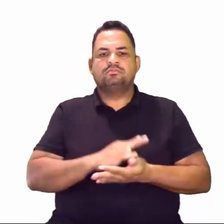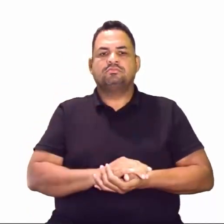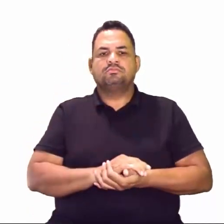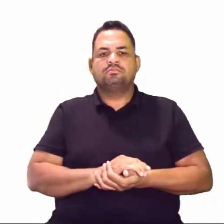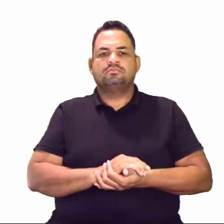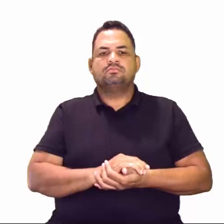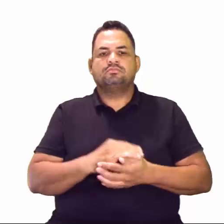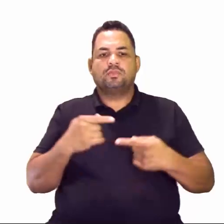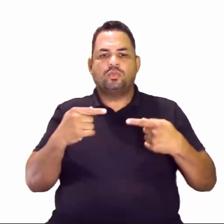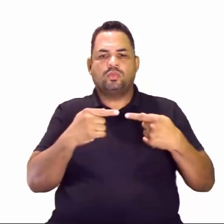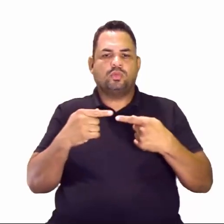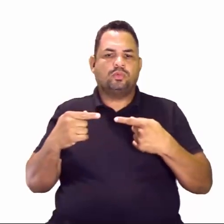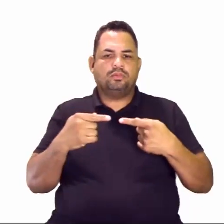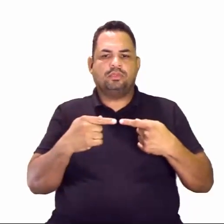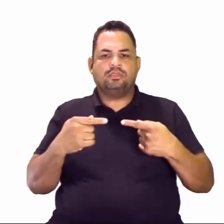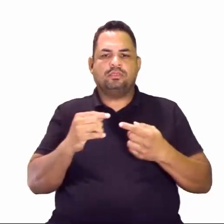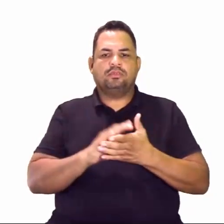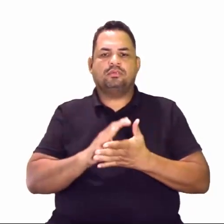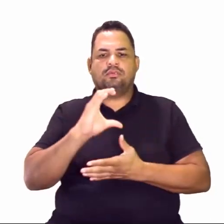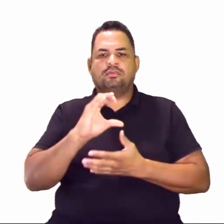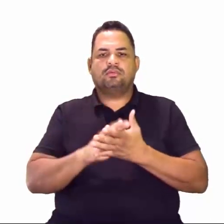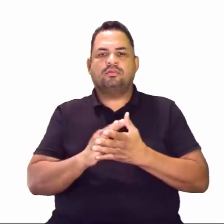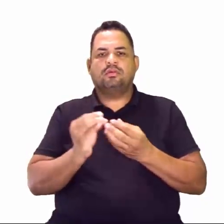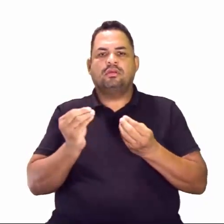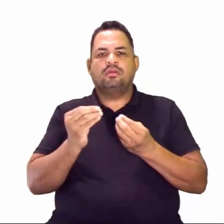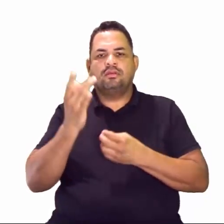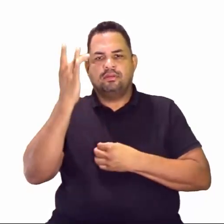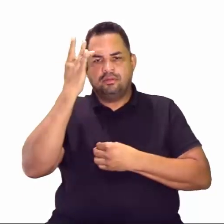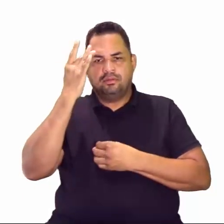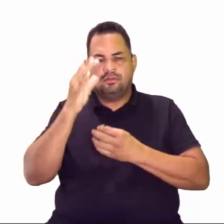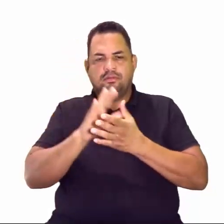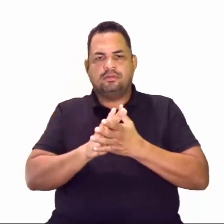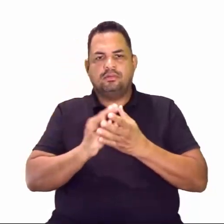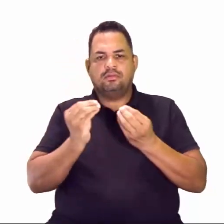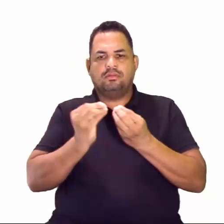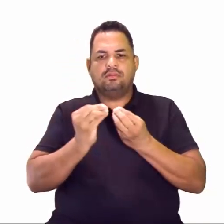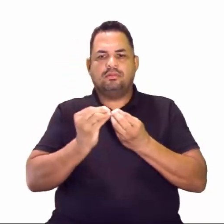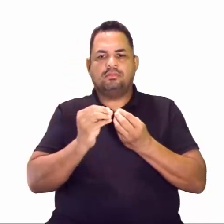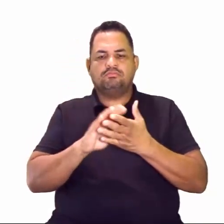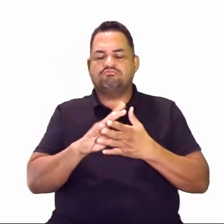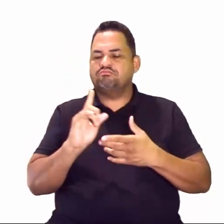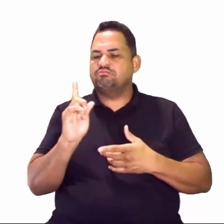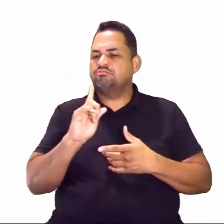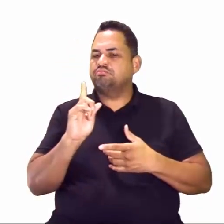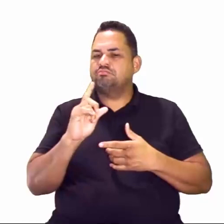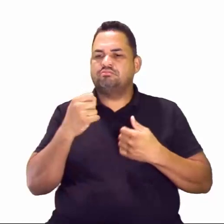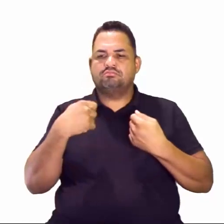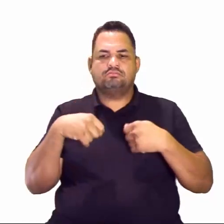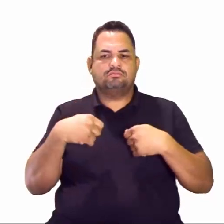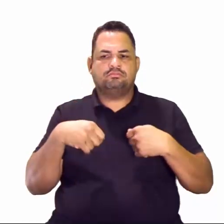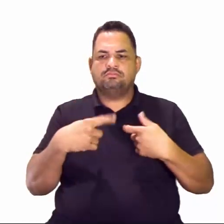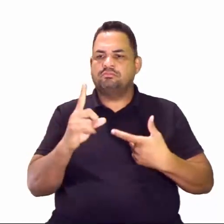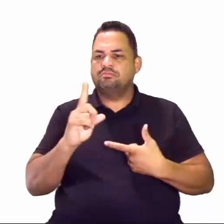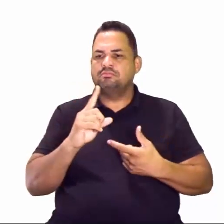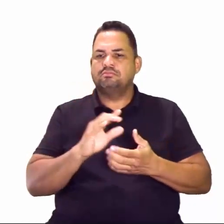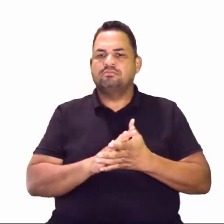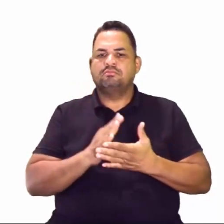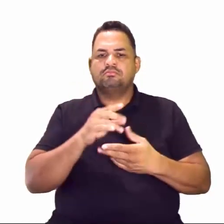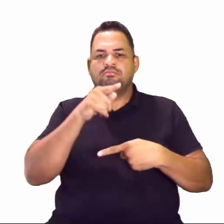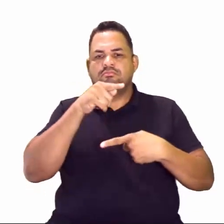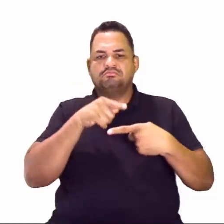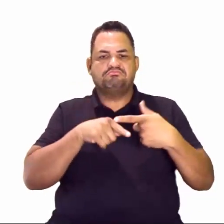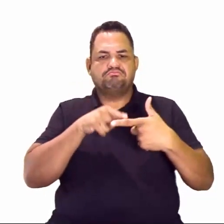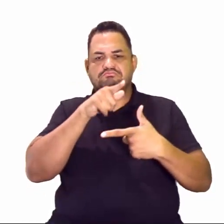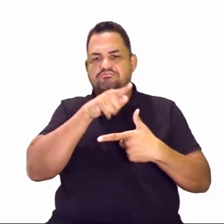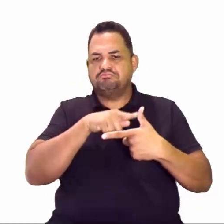com a fórmula molecular desta substância, tá bom? Então, aí não precisa fazer nenhuma conversão, dividir por